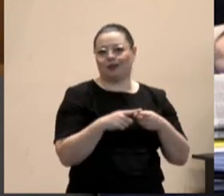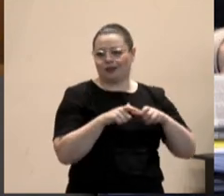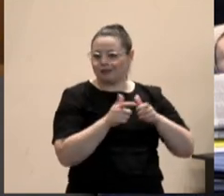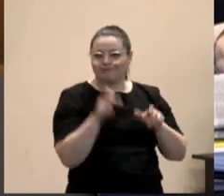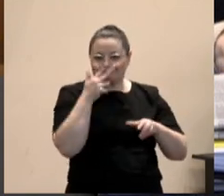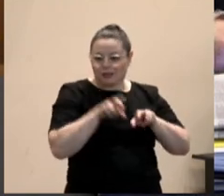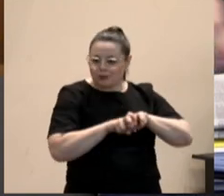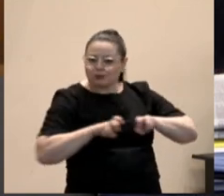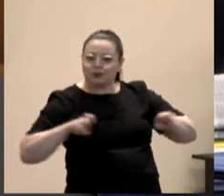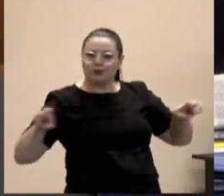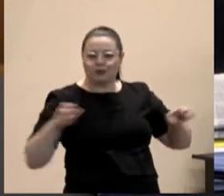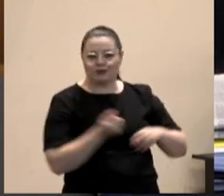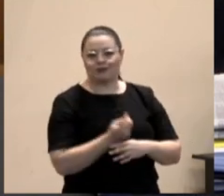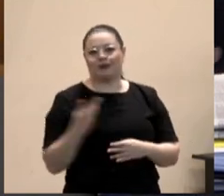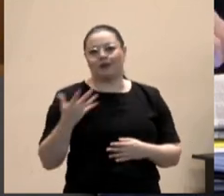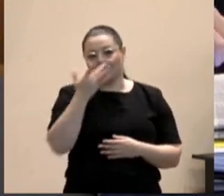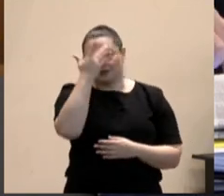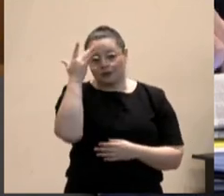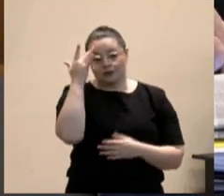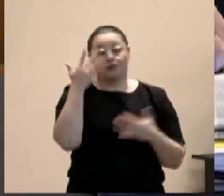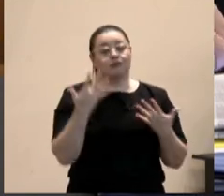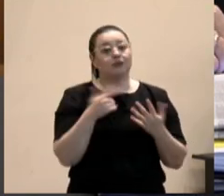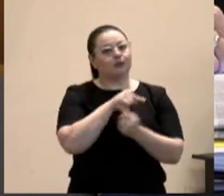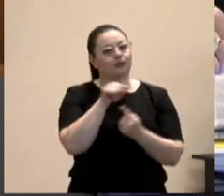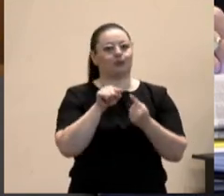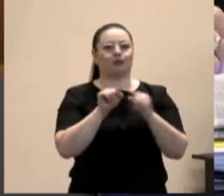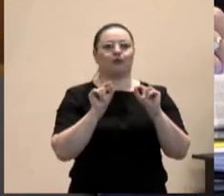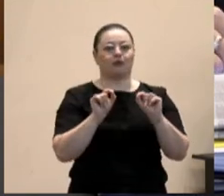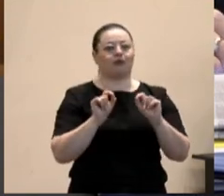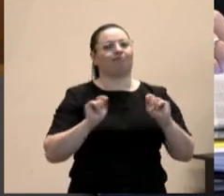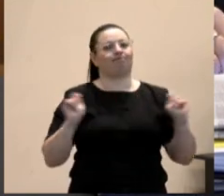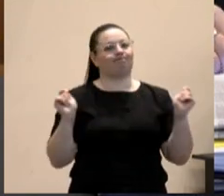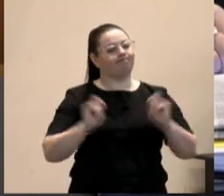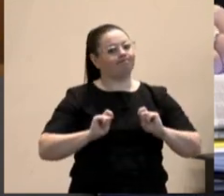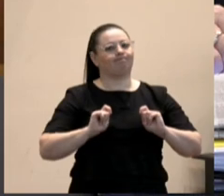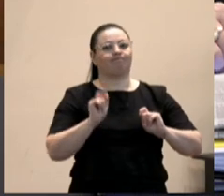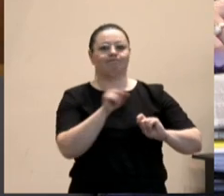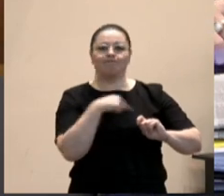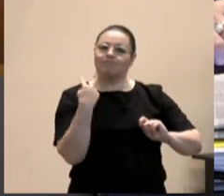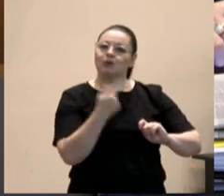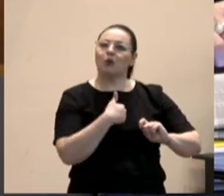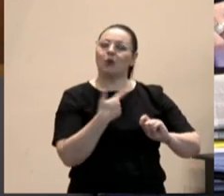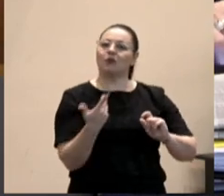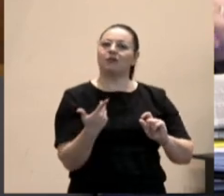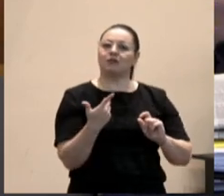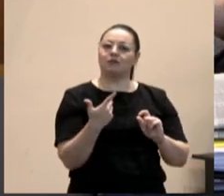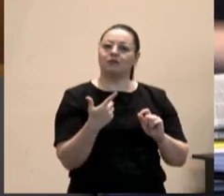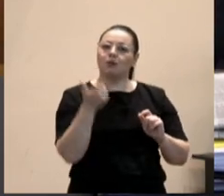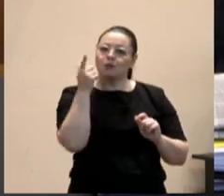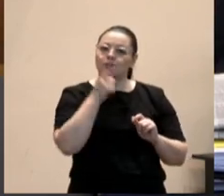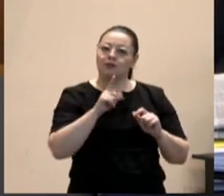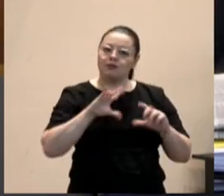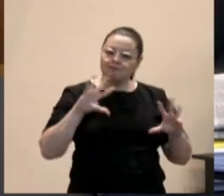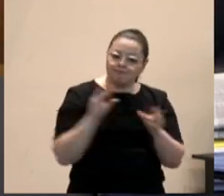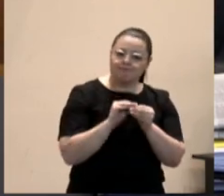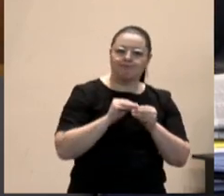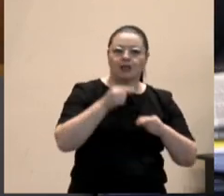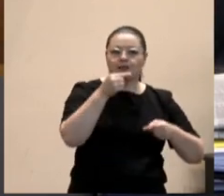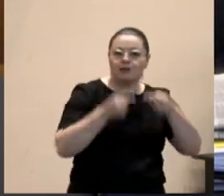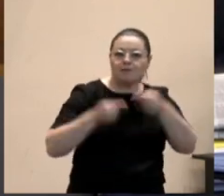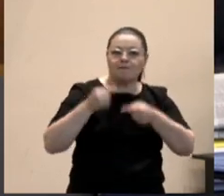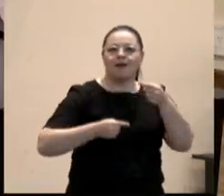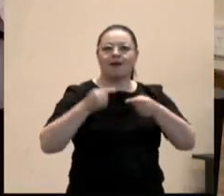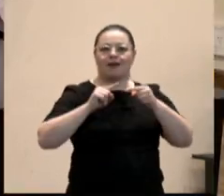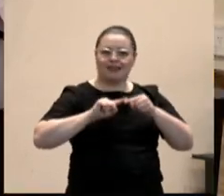a ideia é que a gente possa, dentro do possível, né, fazer um breve debate posteriormente. Então,